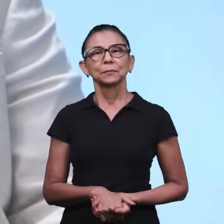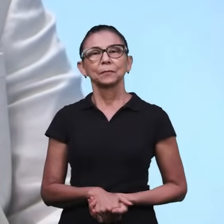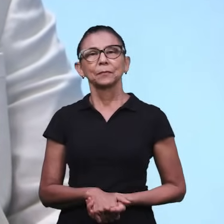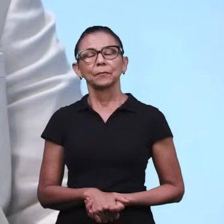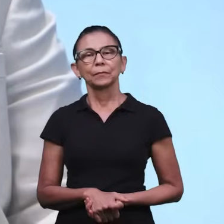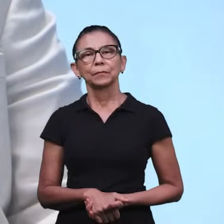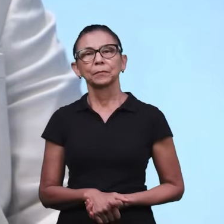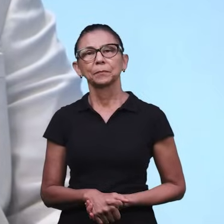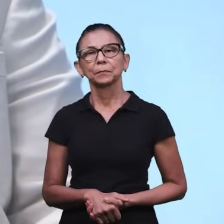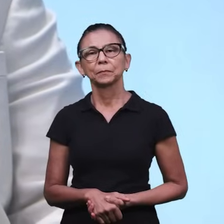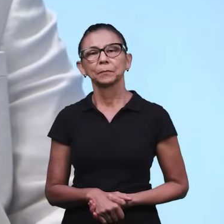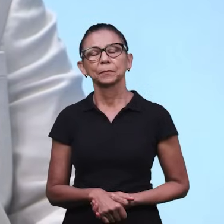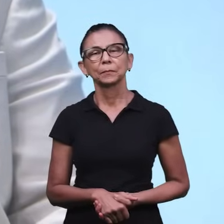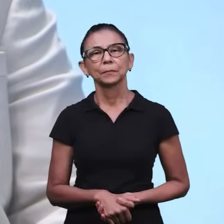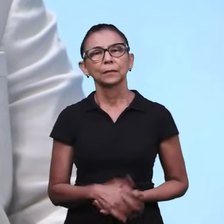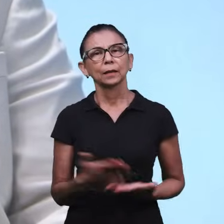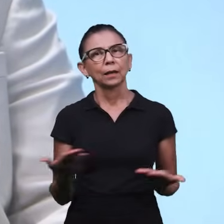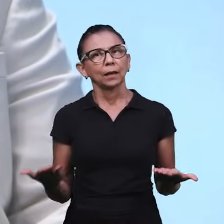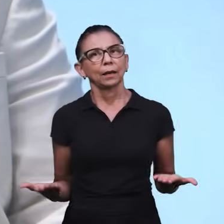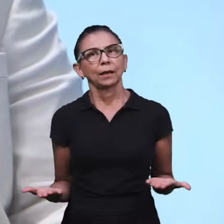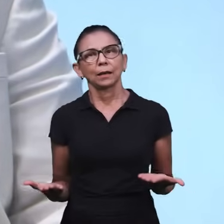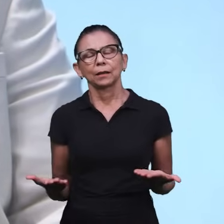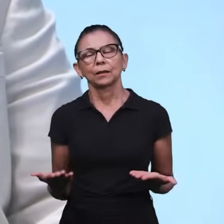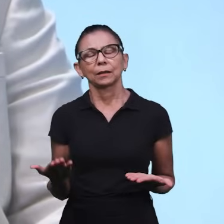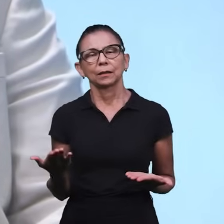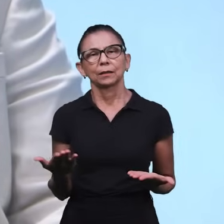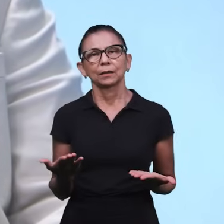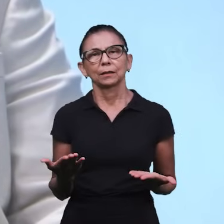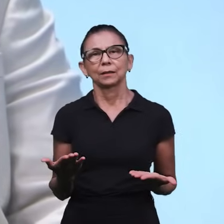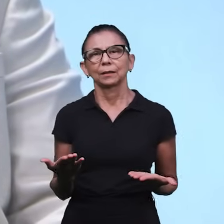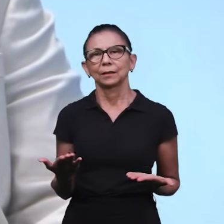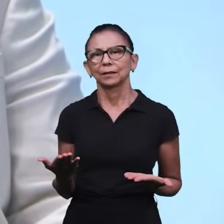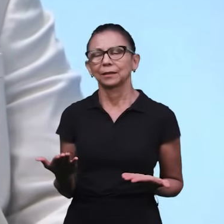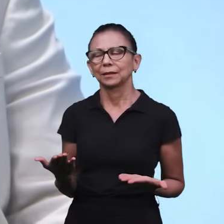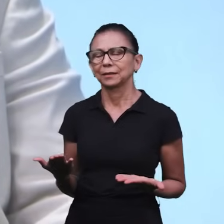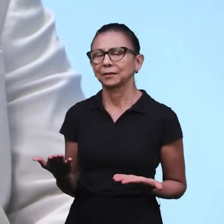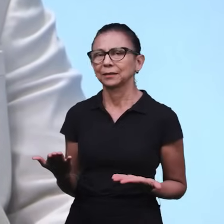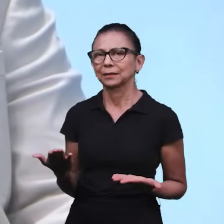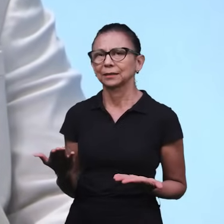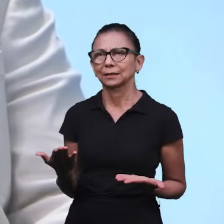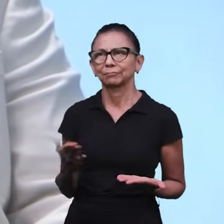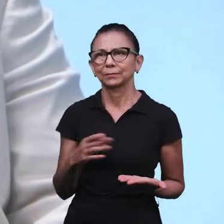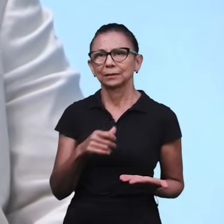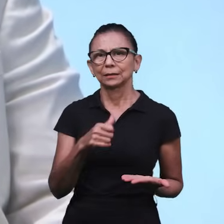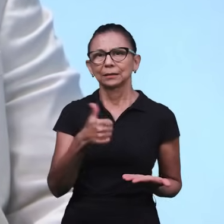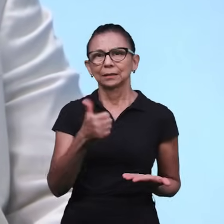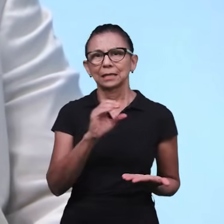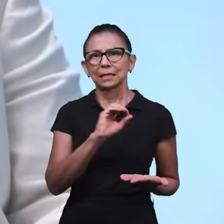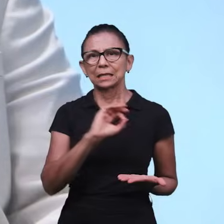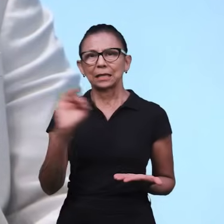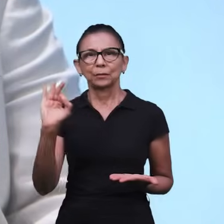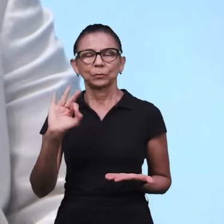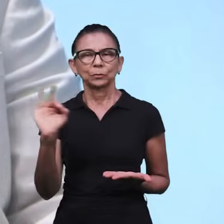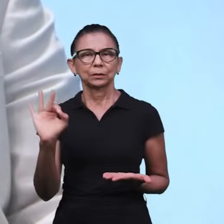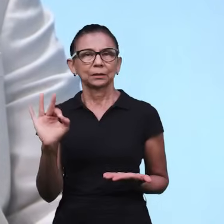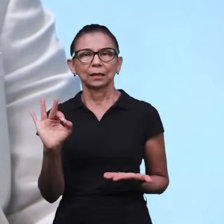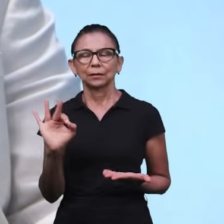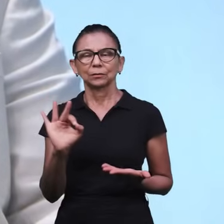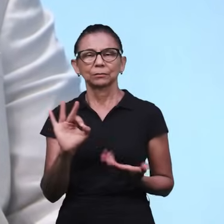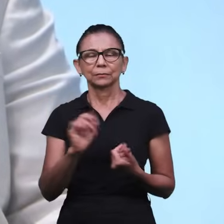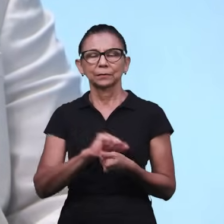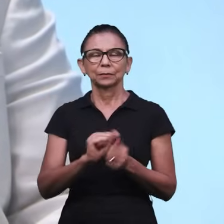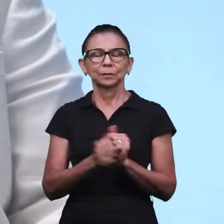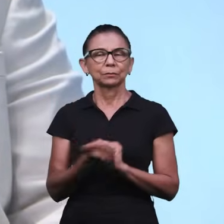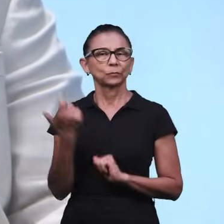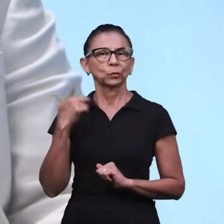Seja um ponto comum ali. É claro que você não consegue essa adaptação 100%, mas quanto mais você chegar nesse ponto, eu